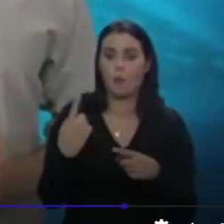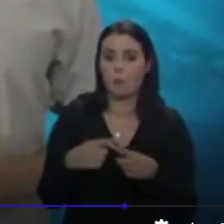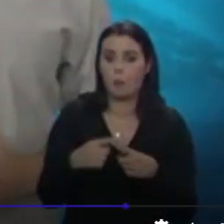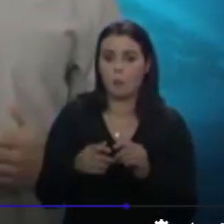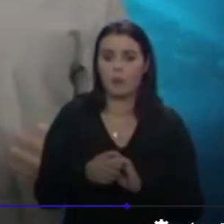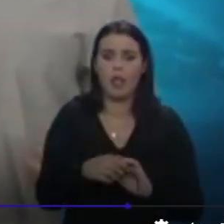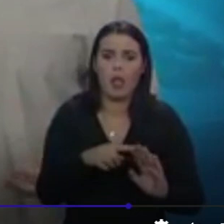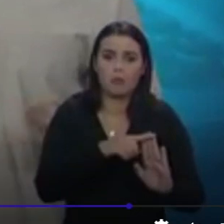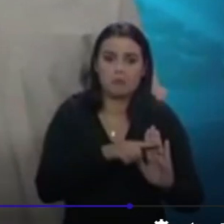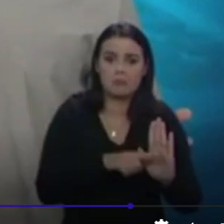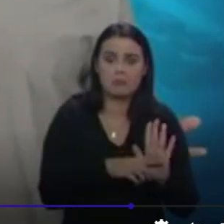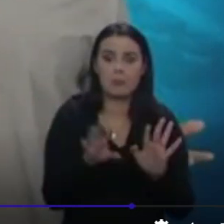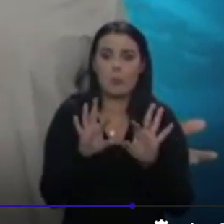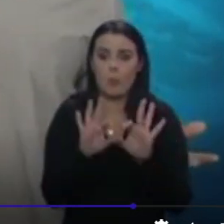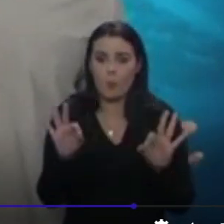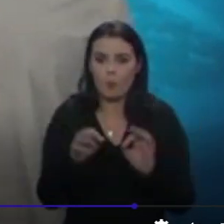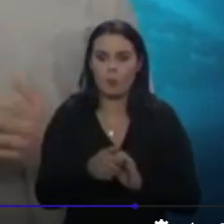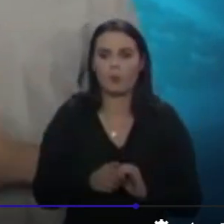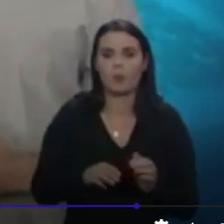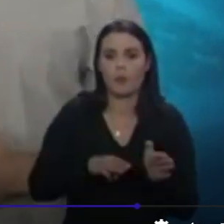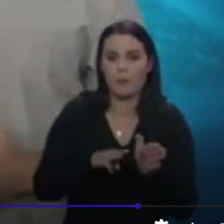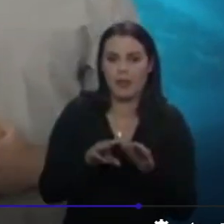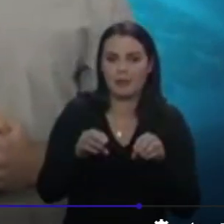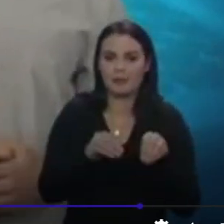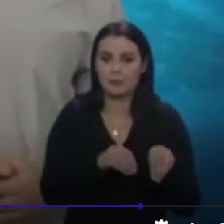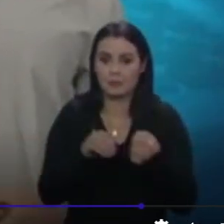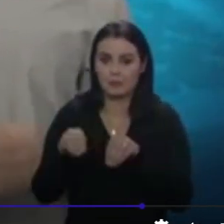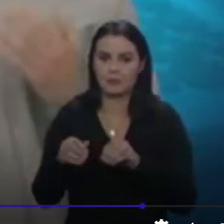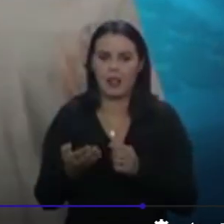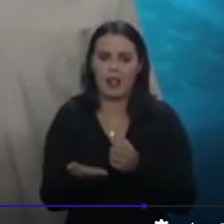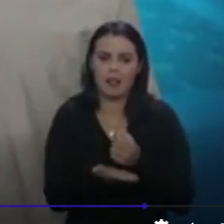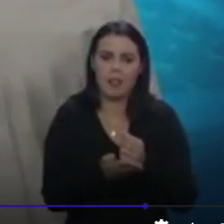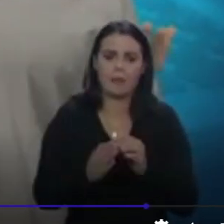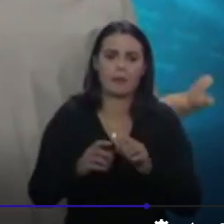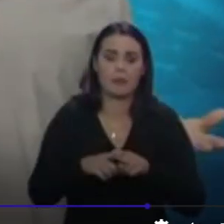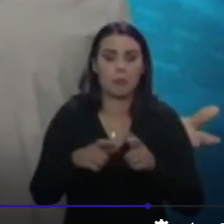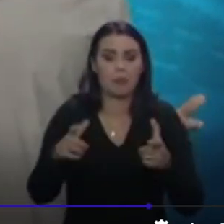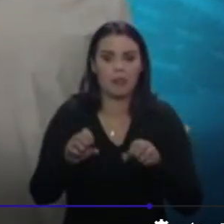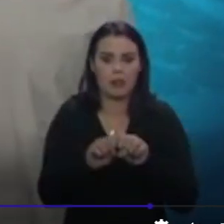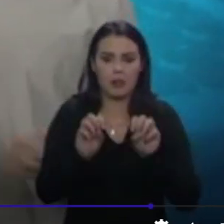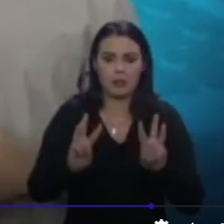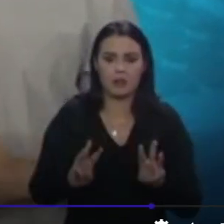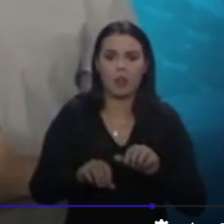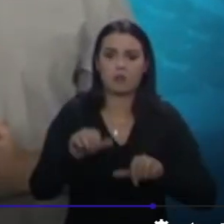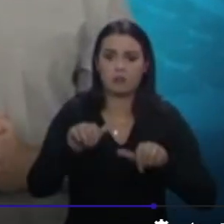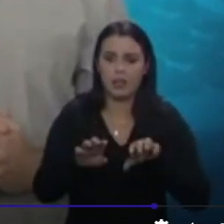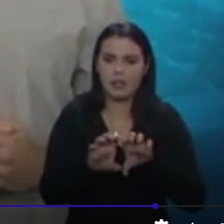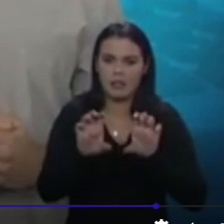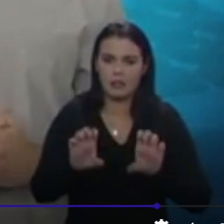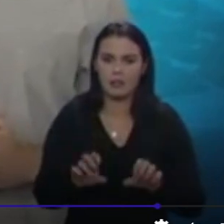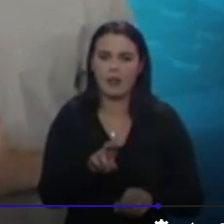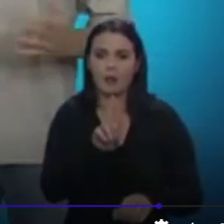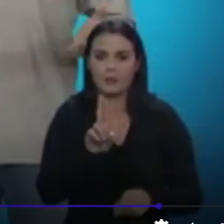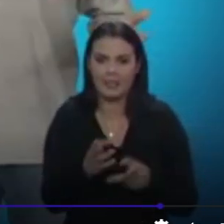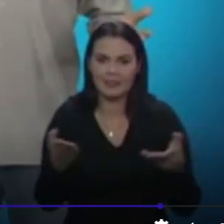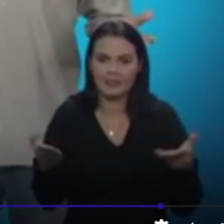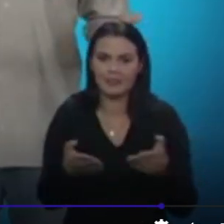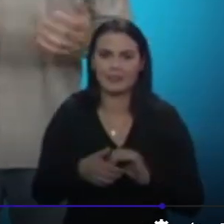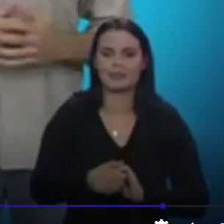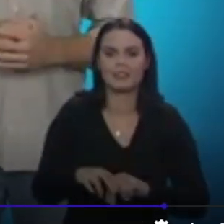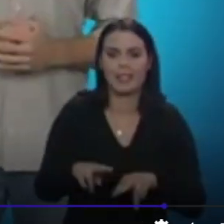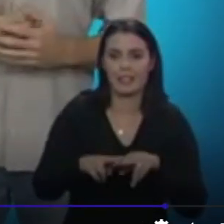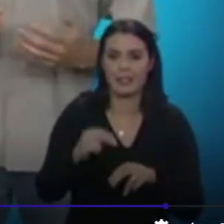programação simples, o método dos deslocamentos é a base da maioria dos softwares de análise estrutural utilizados atualmente.